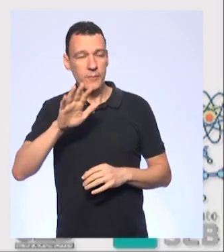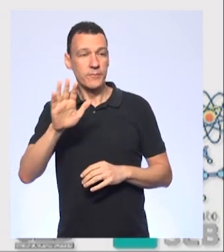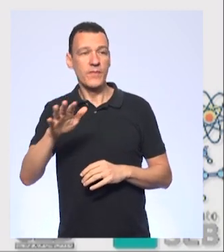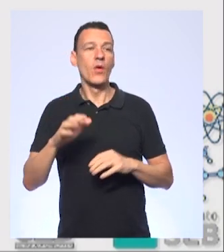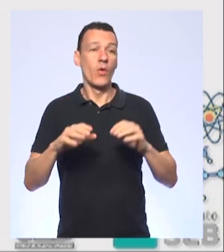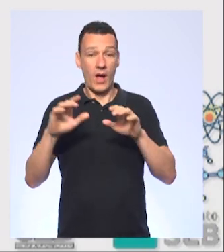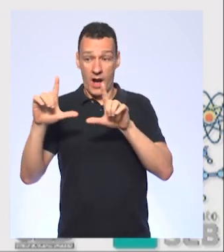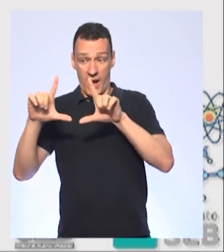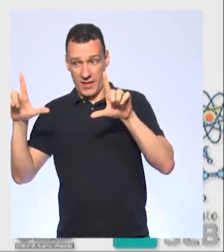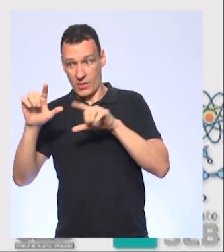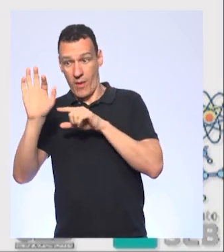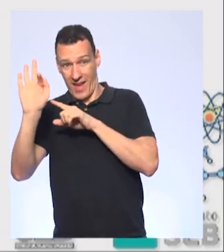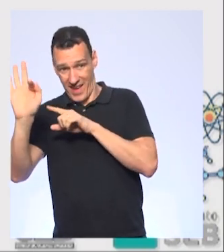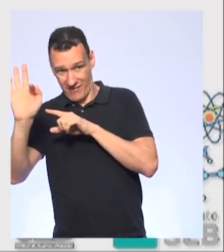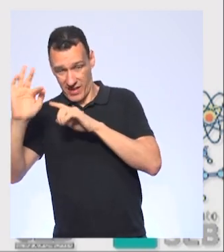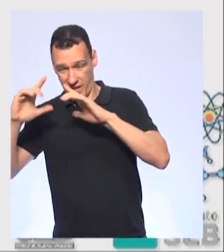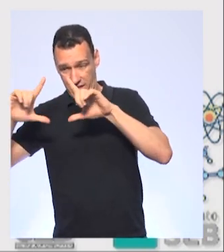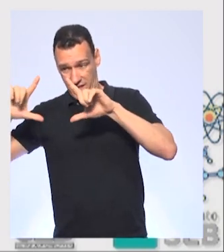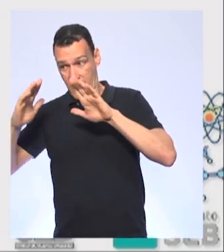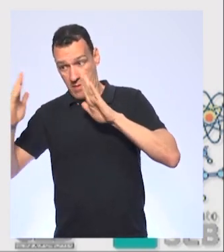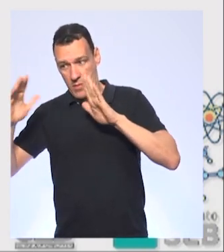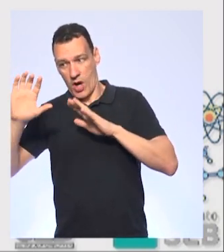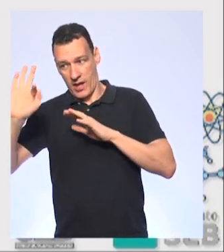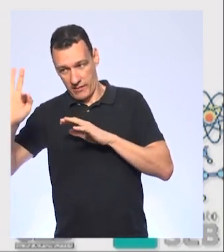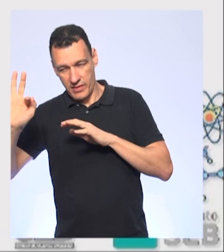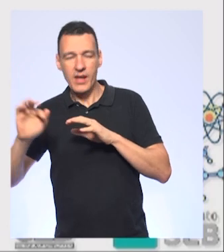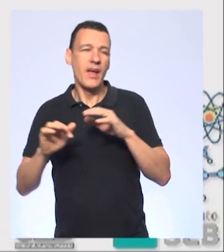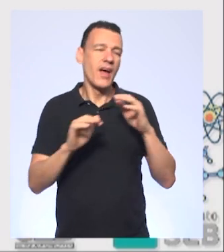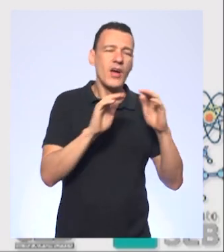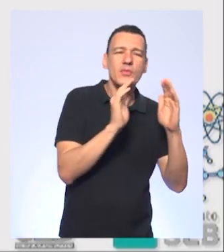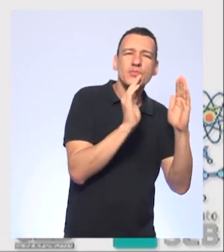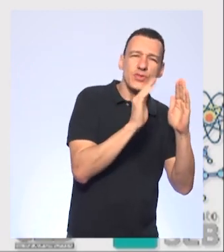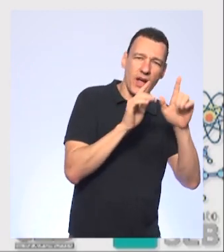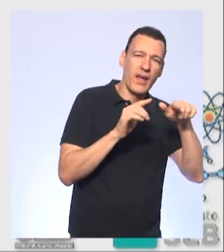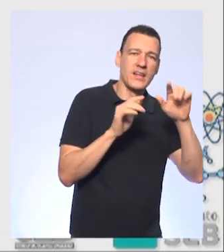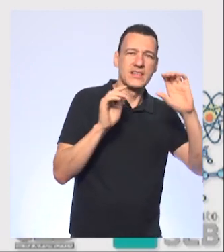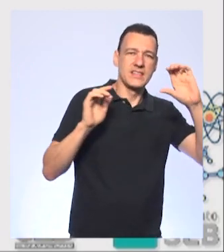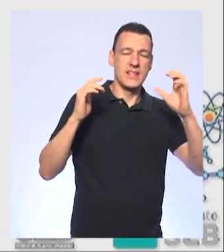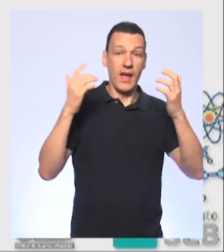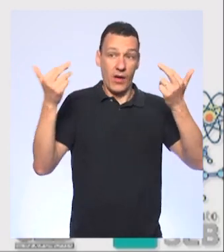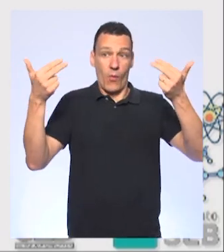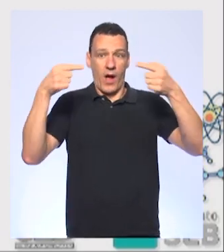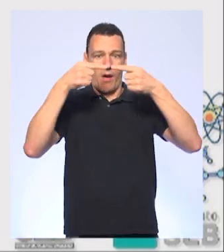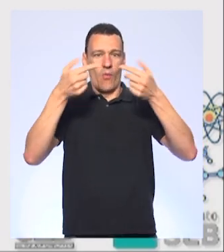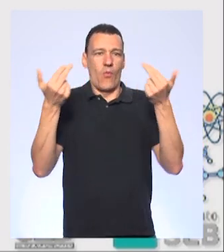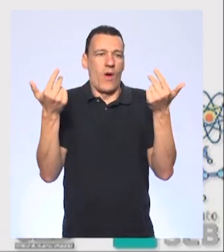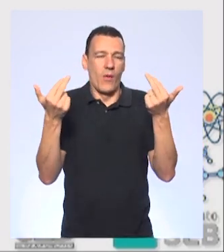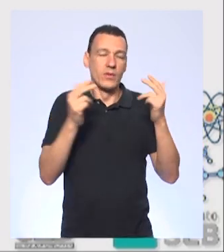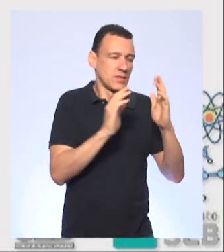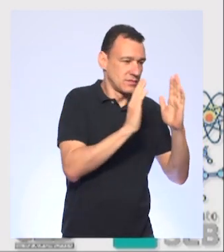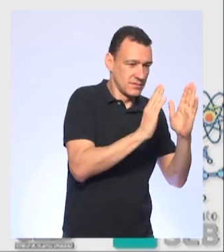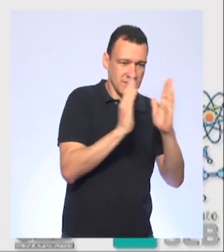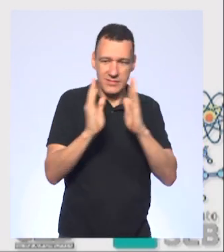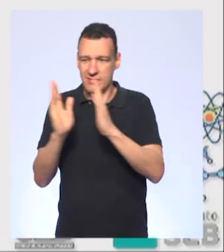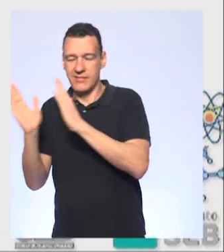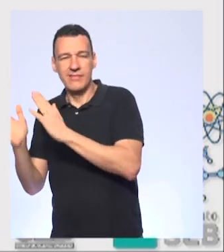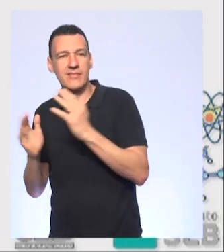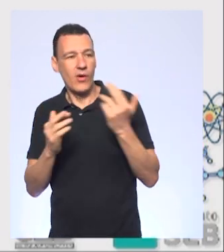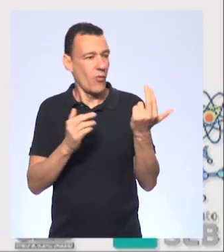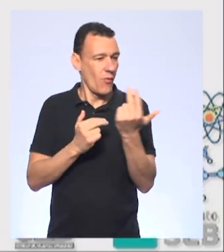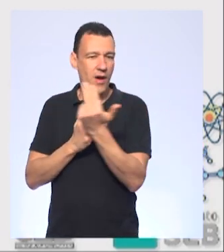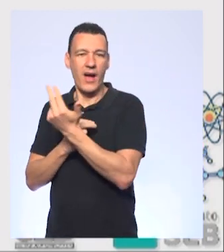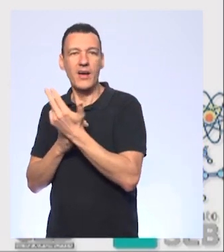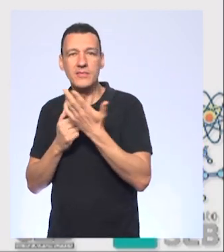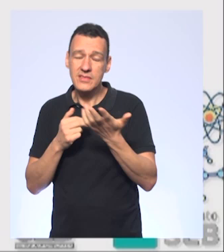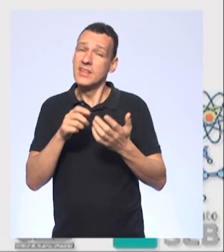F, está para o lado do pequenininho, que eu chamei de C. Está vendo por que isso é um Tales? Porque são razões,